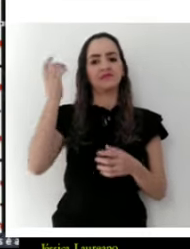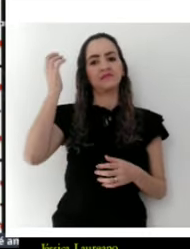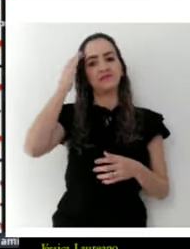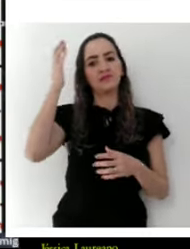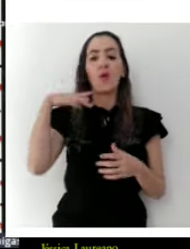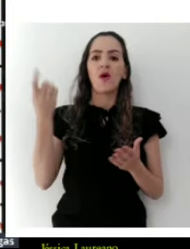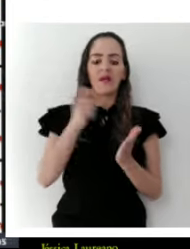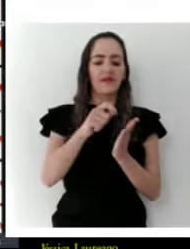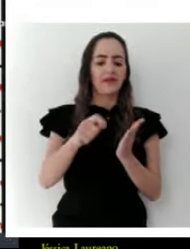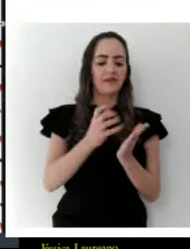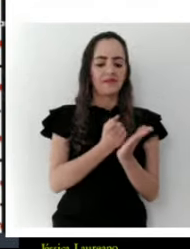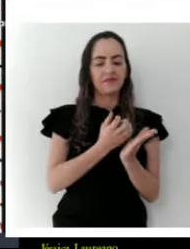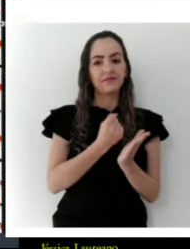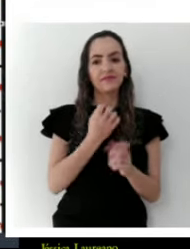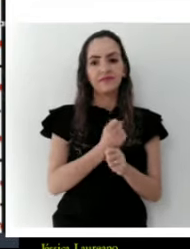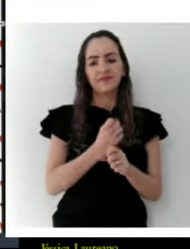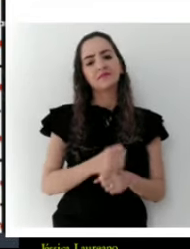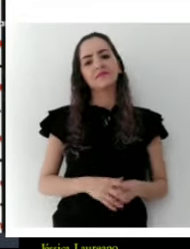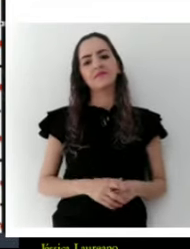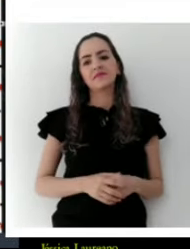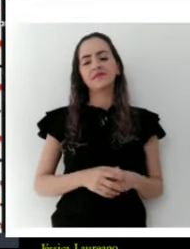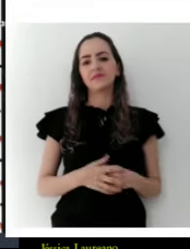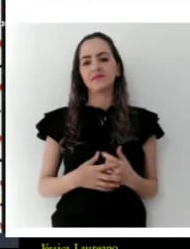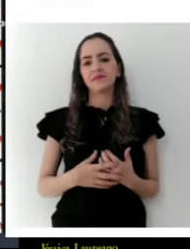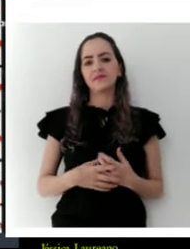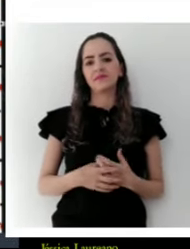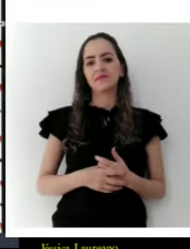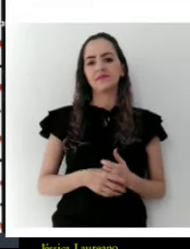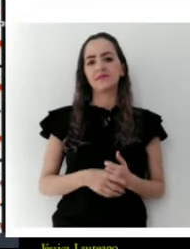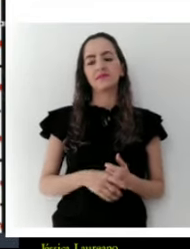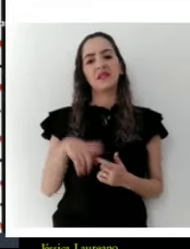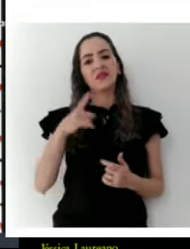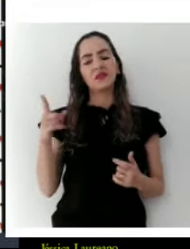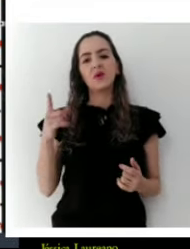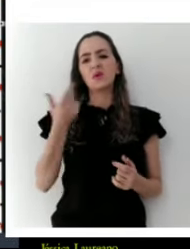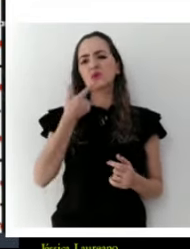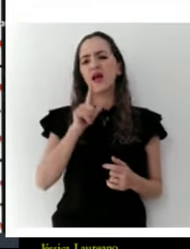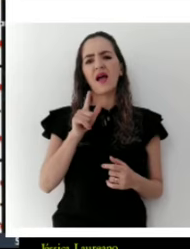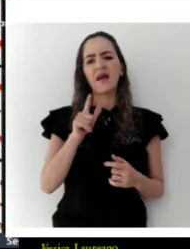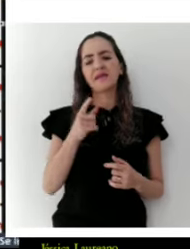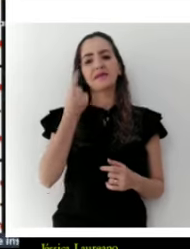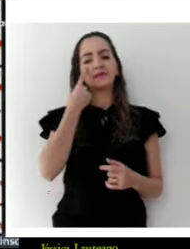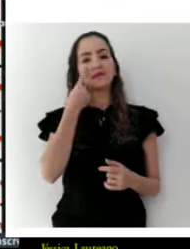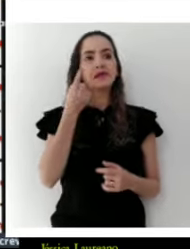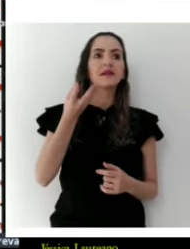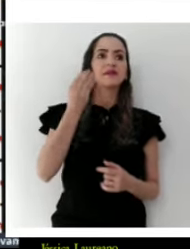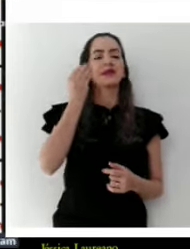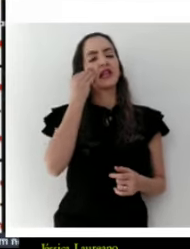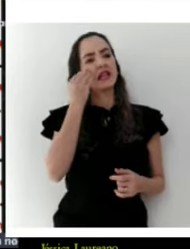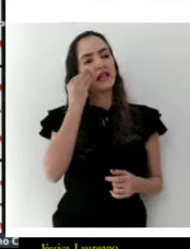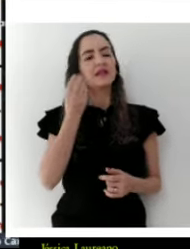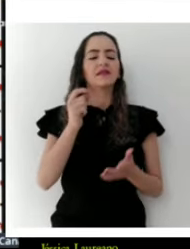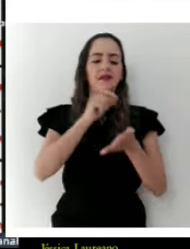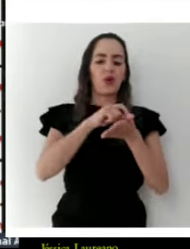a ideia aí do que eu quis dizer para vocês é que vocês conseguem resolver um problema estimando. Faz uma tentativa, anota, diminui